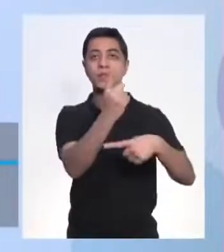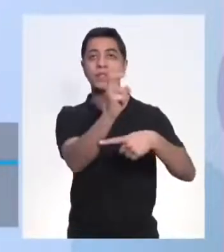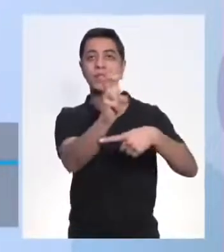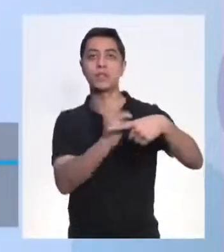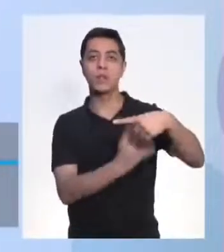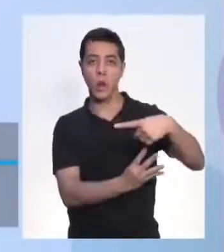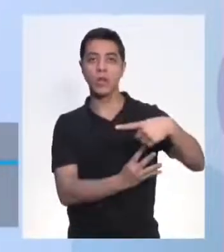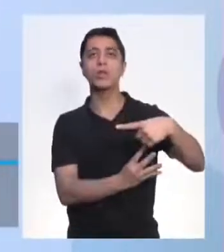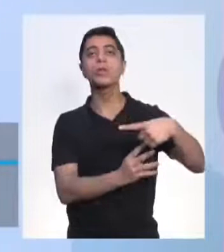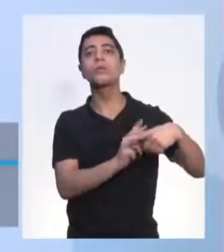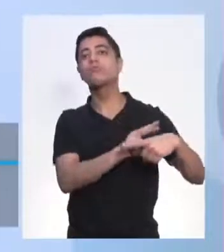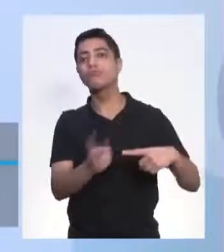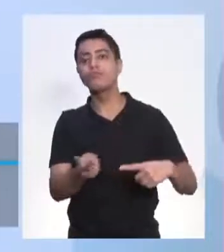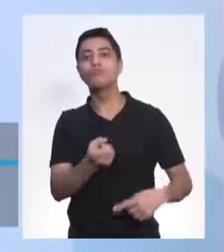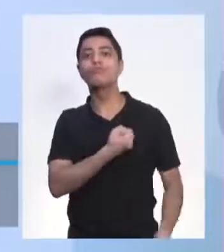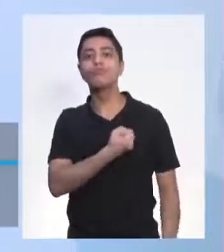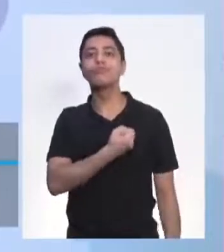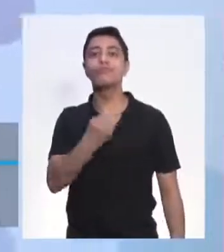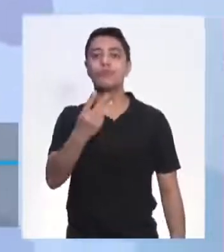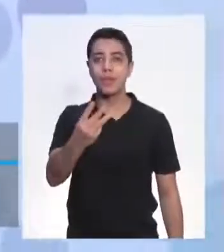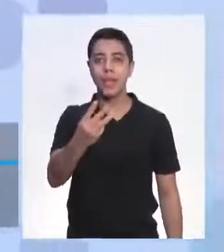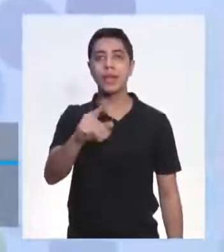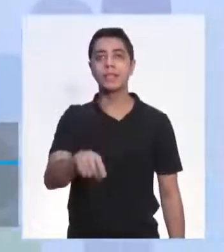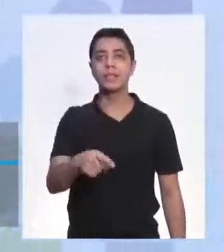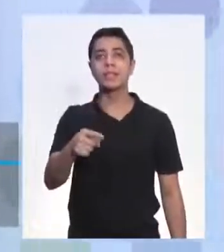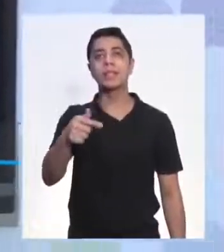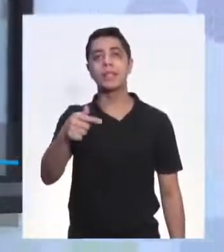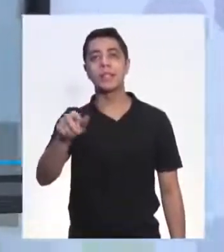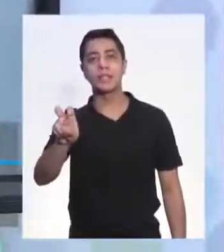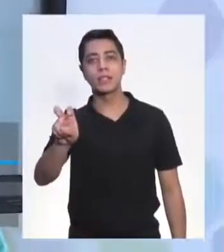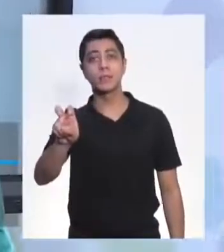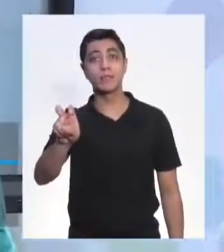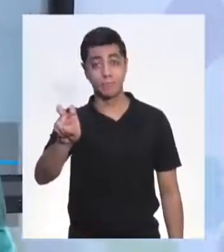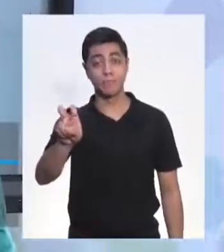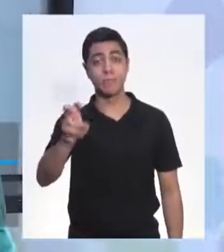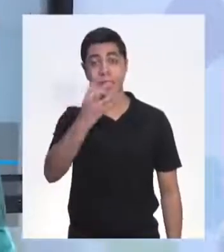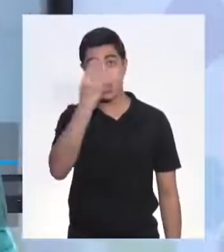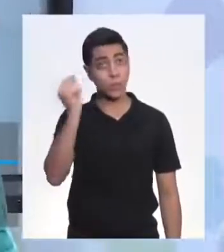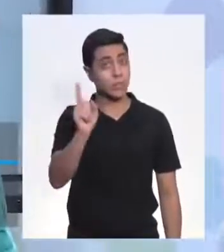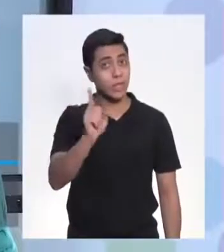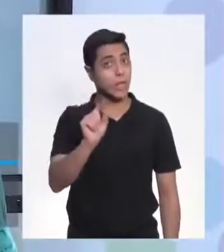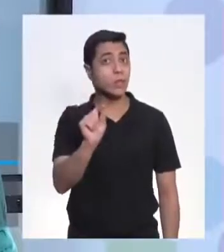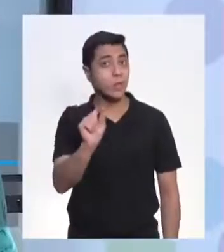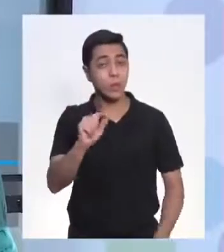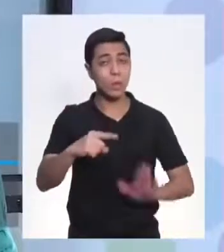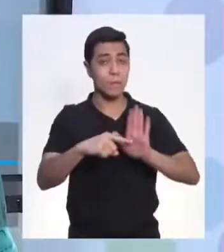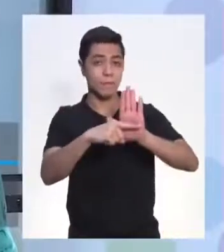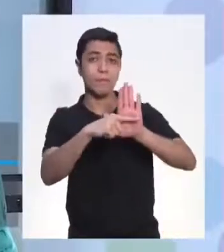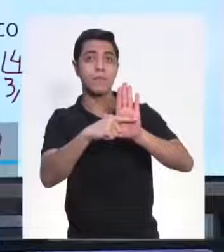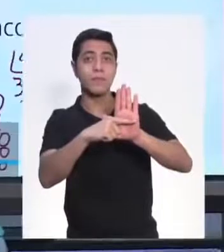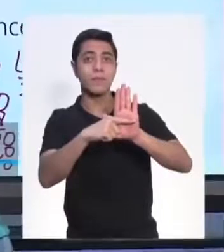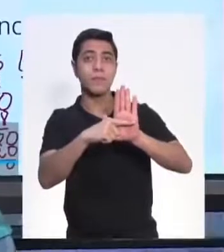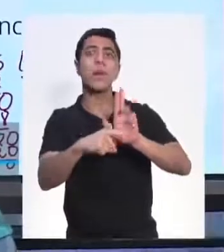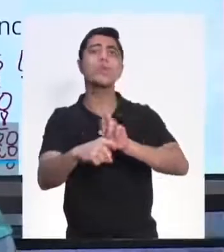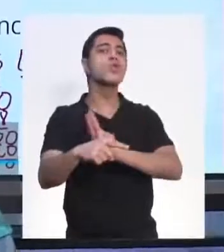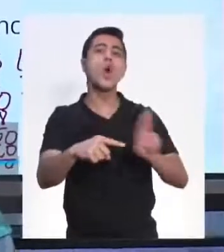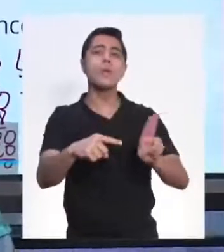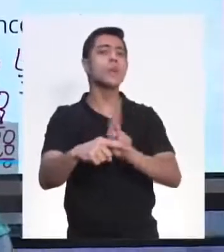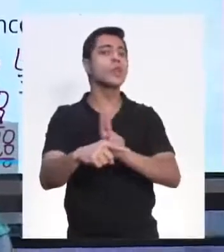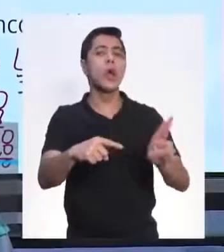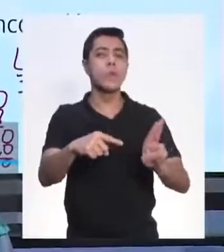75 centésimos. Negativo, né? Não esquecendo que tem o sinal de menos aqui na frente. Então, vai ser menos